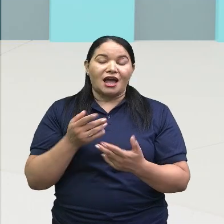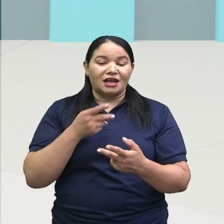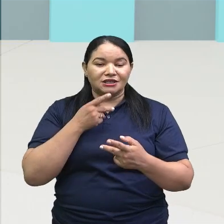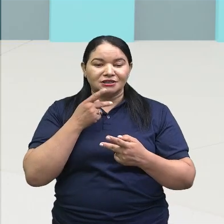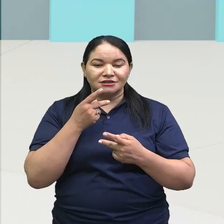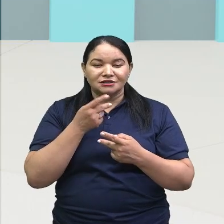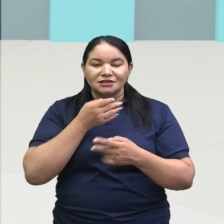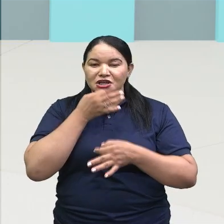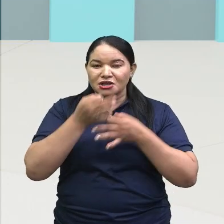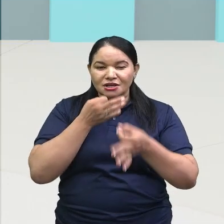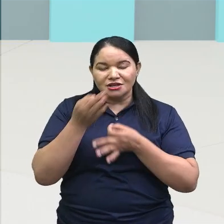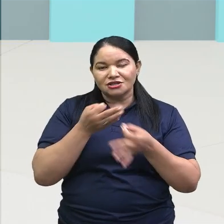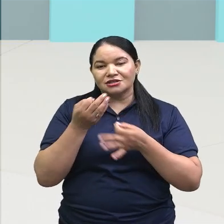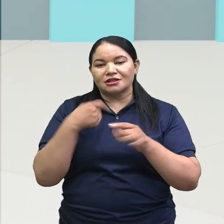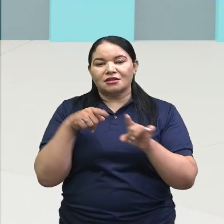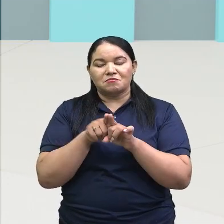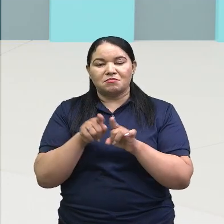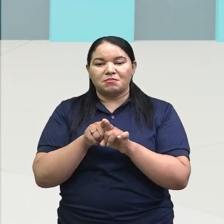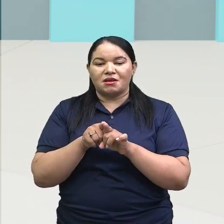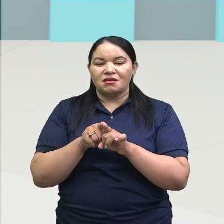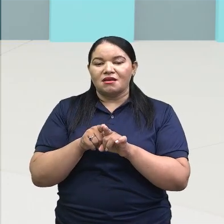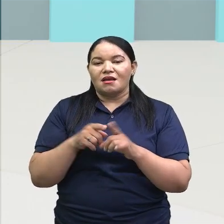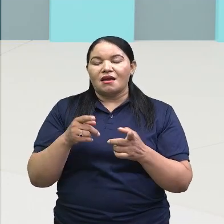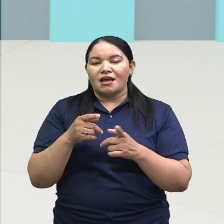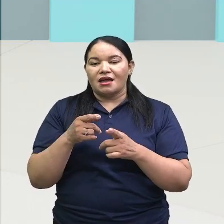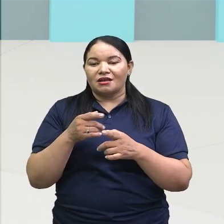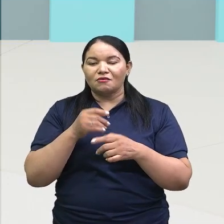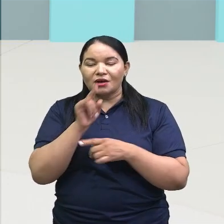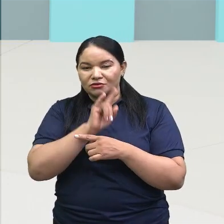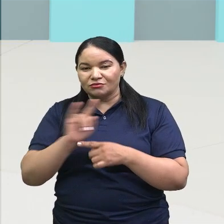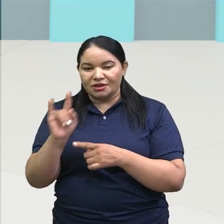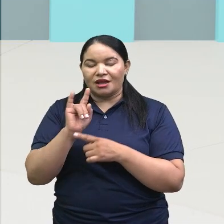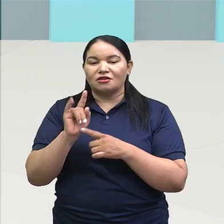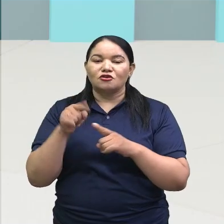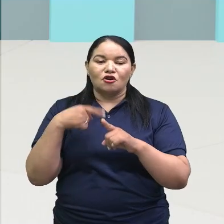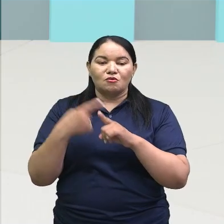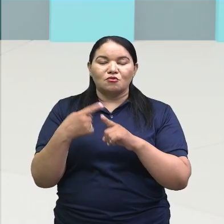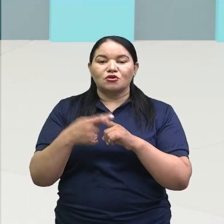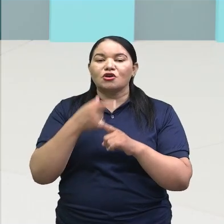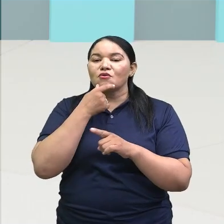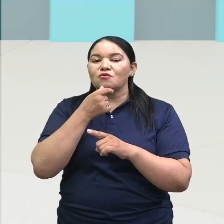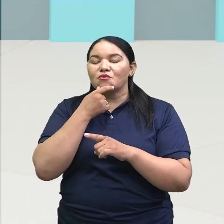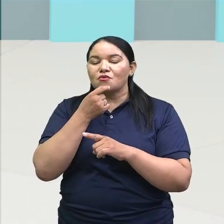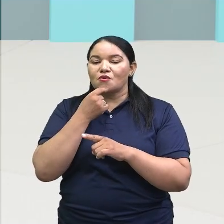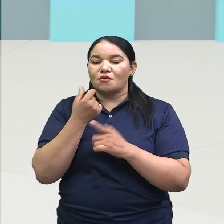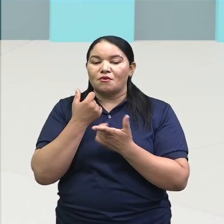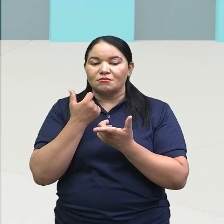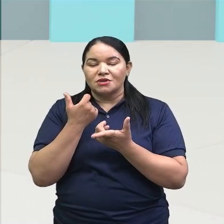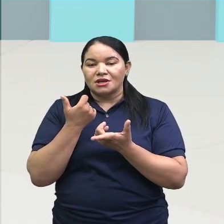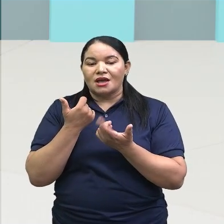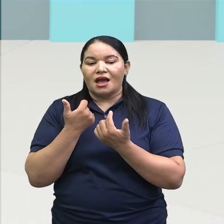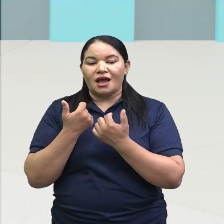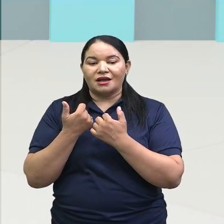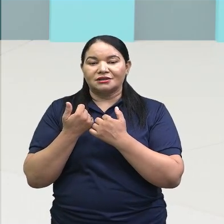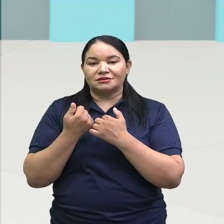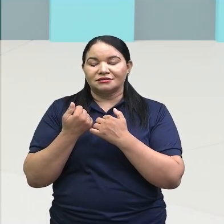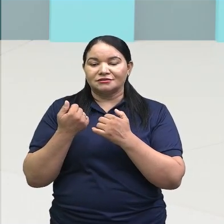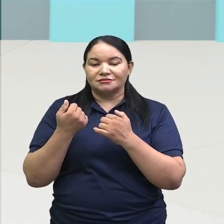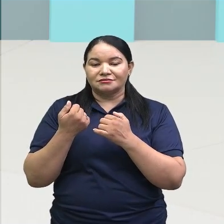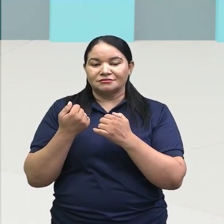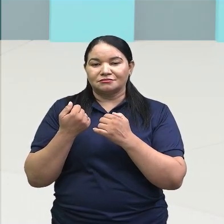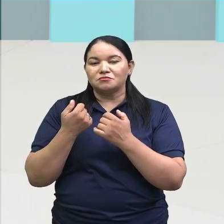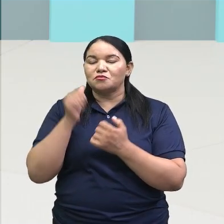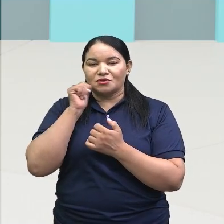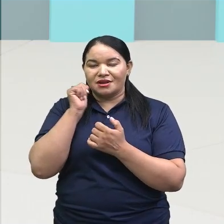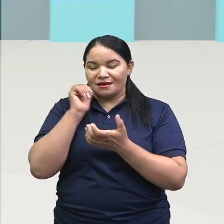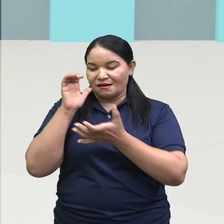relação ao adultério. Ele teve, o Brás Cubas, na verdade, uma relação com uma mulher casada. E aí ele faz uma crítica, que